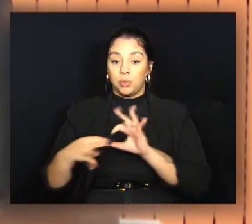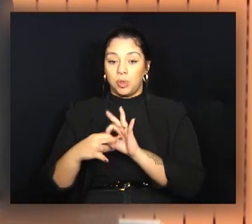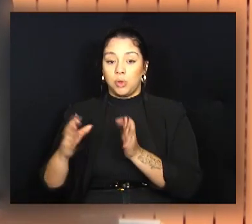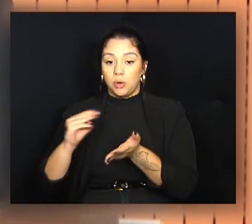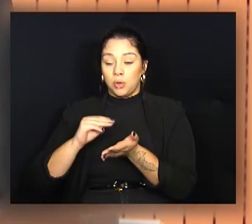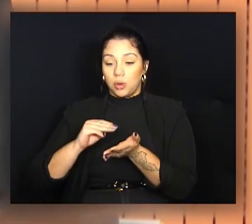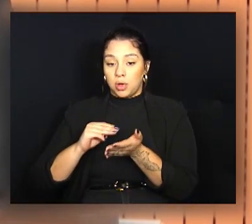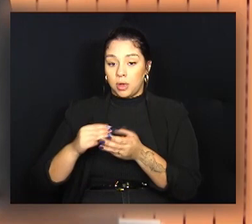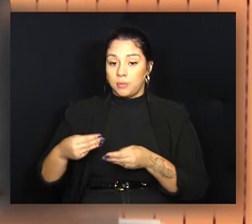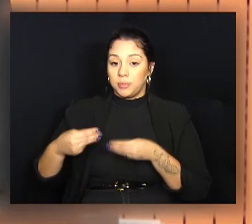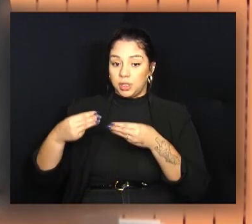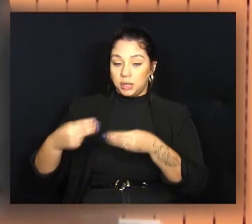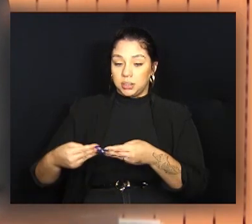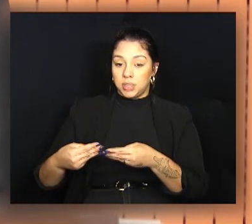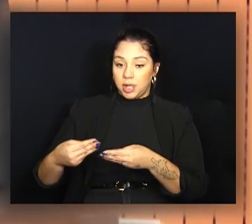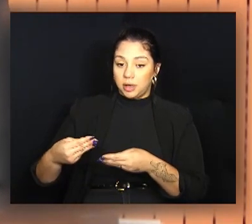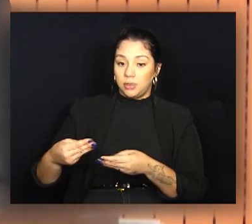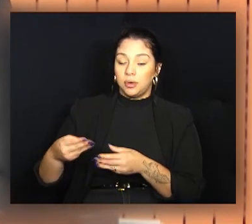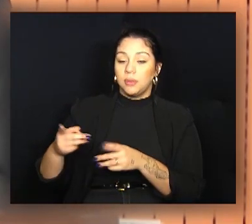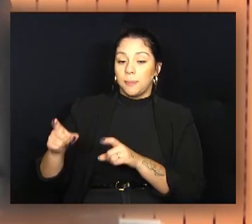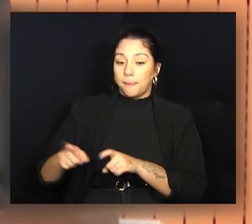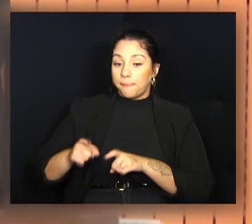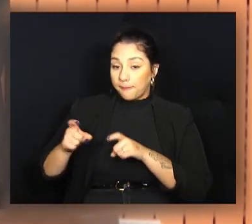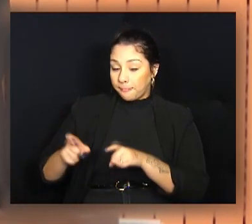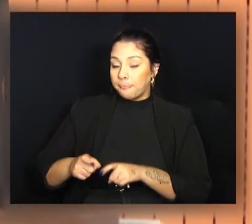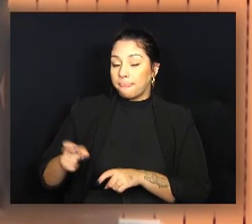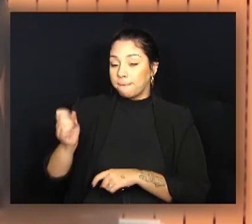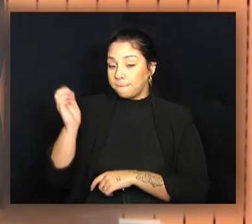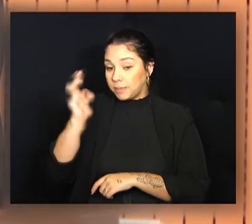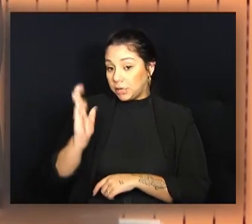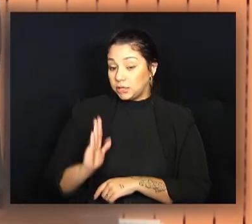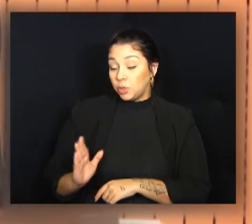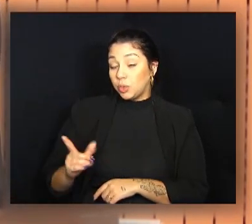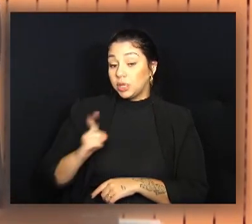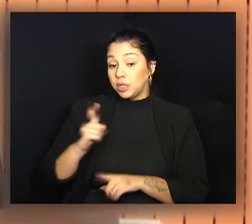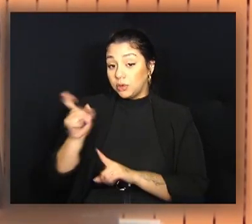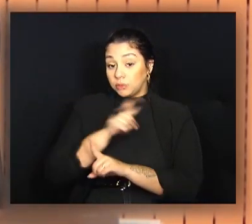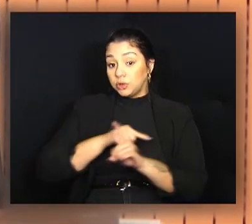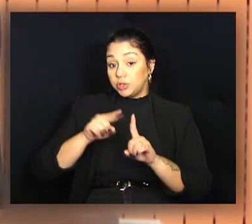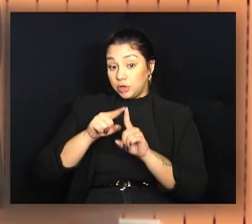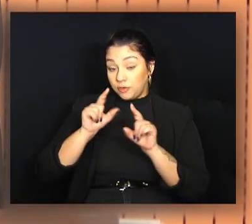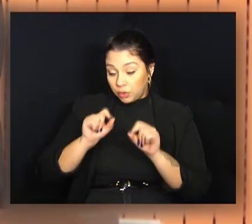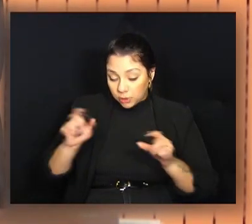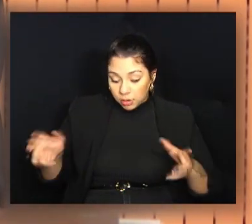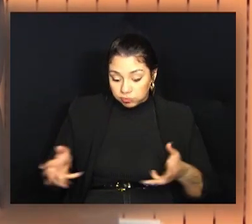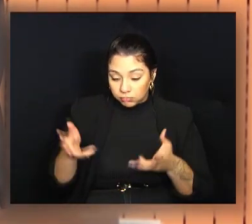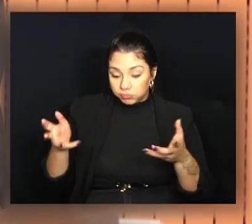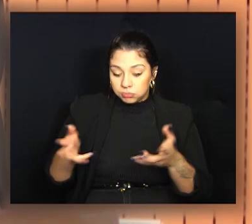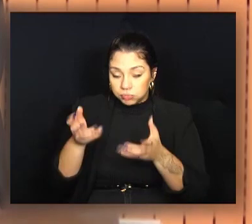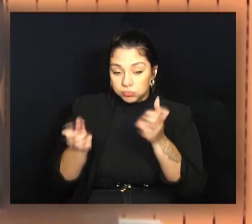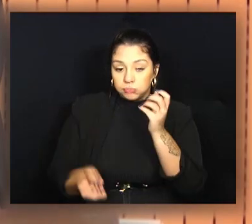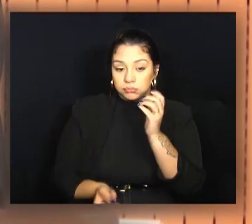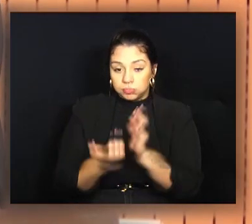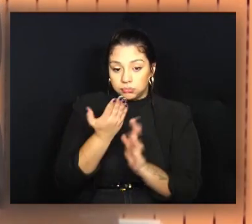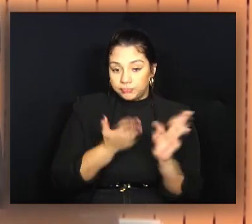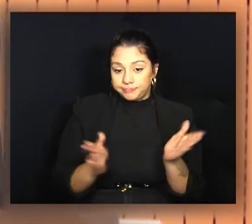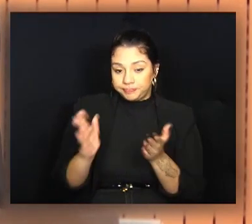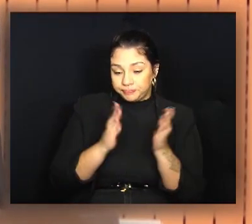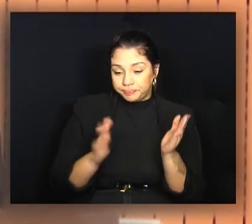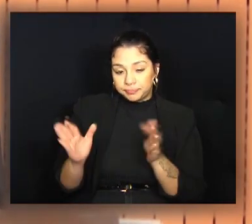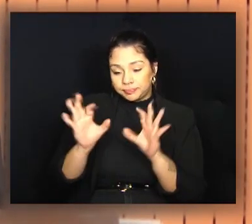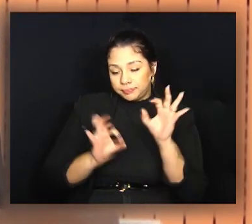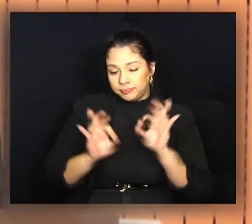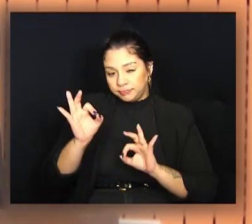Pecuária e Abastecimento do Brasil, que tem como finalidades a promoção, estímulo, coordenação e execução